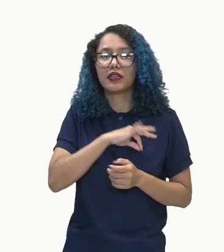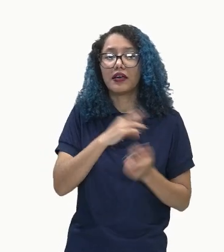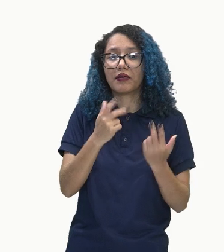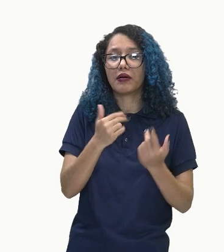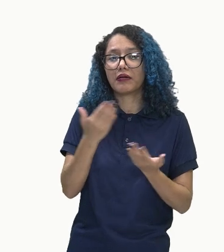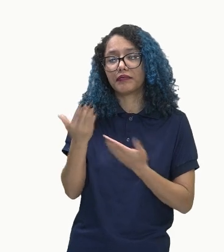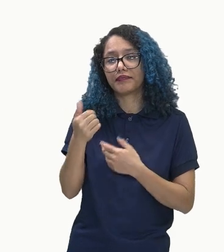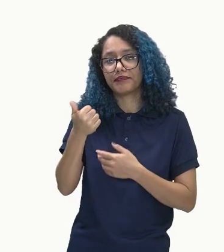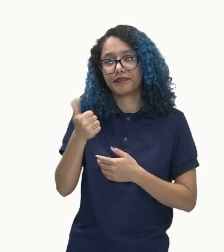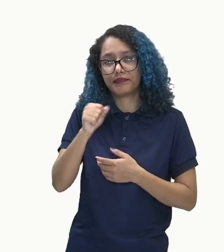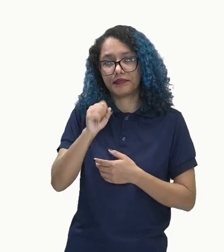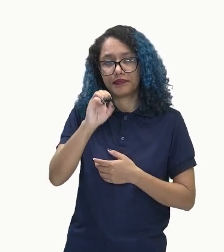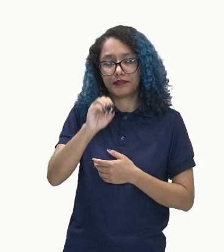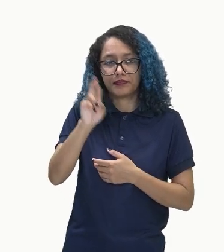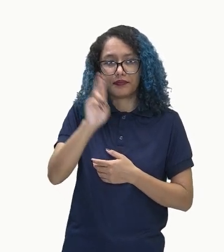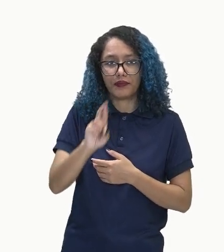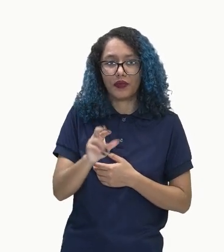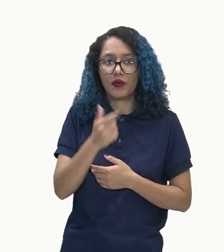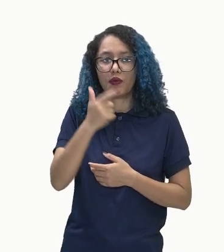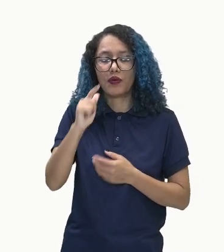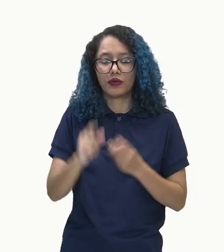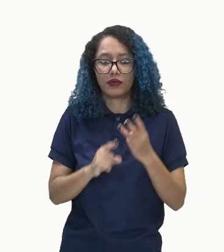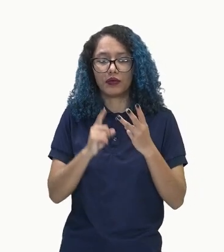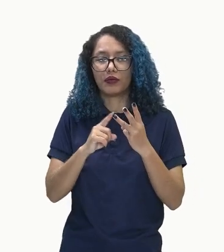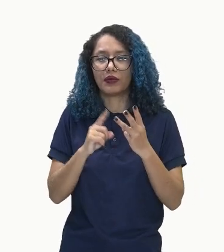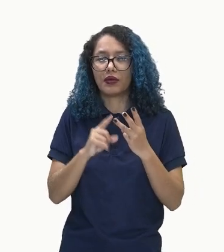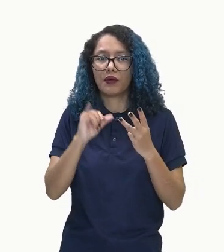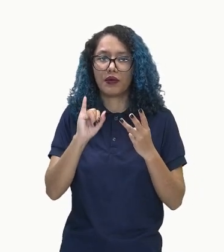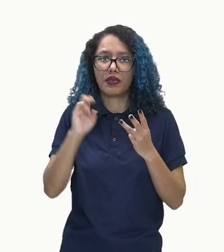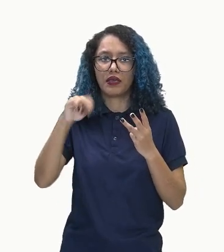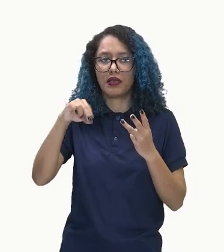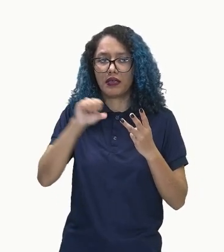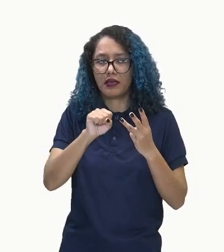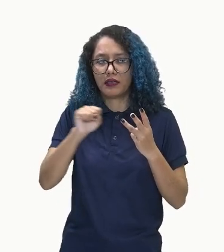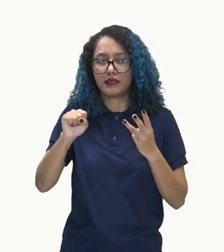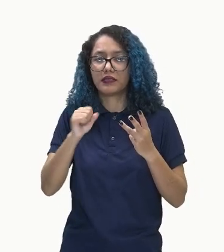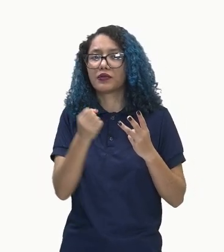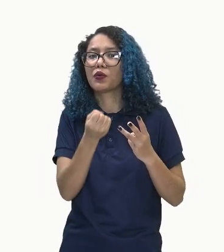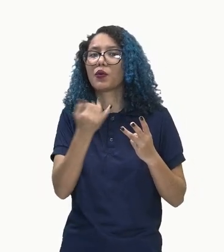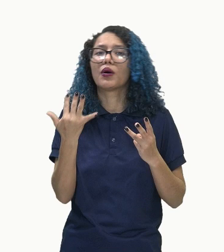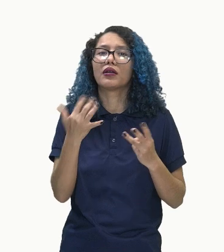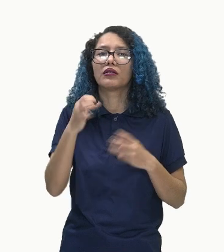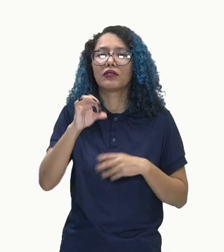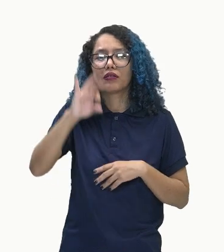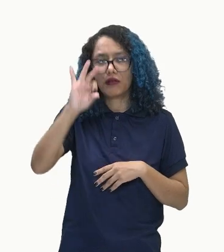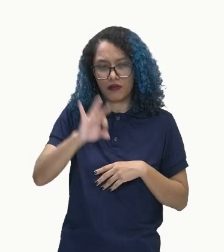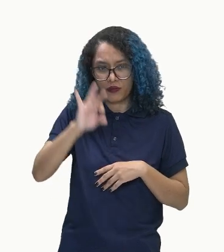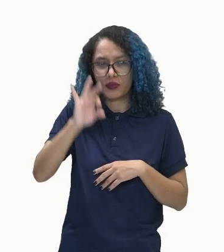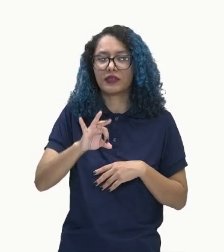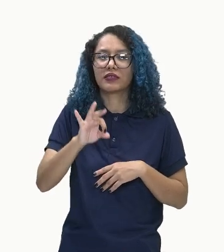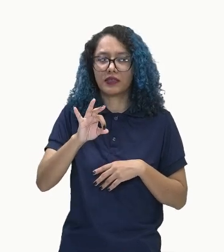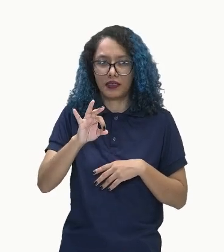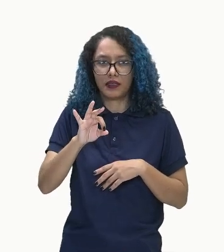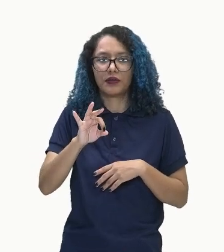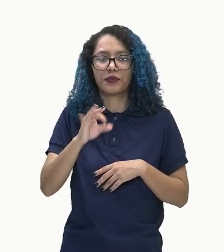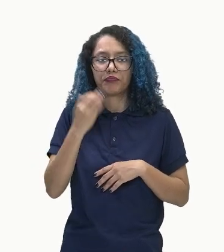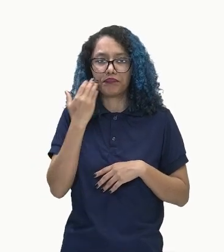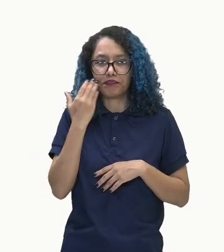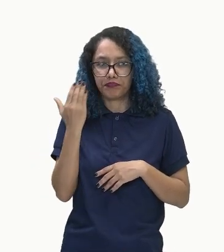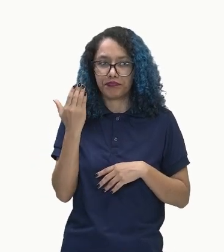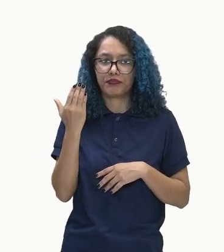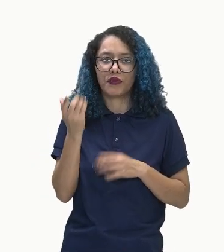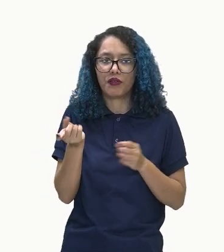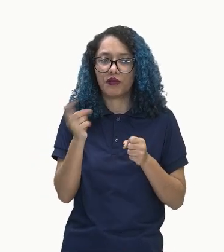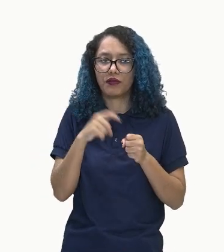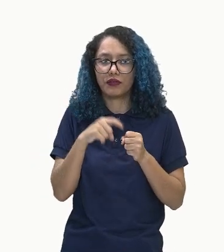reais. Aí tinha ainda a questão do INSS. O INSS, ele equivale a 9%, né? Ó, temos aqui na cartela. O professor vai voltar